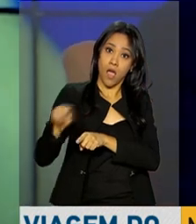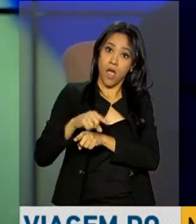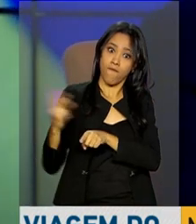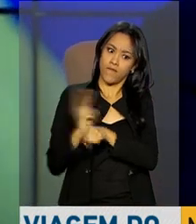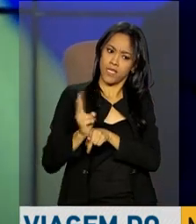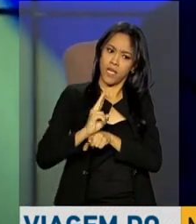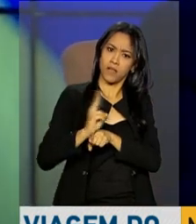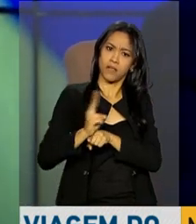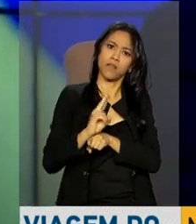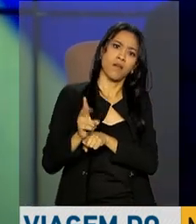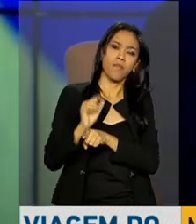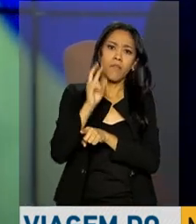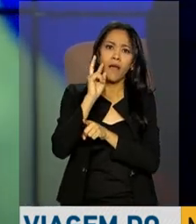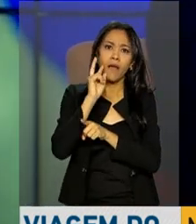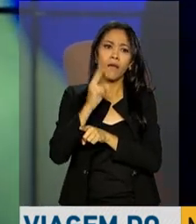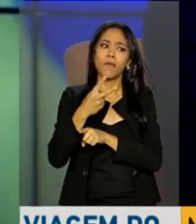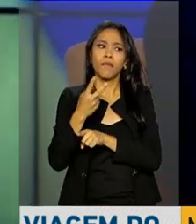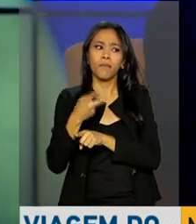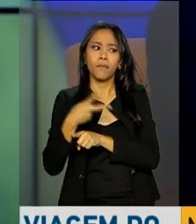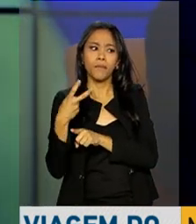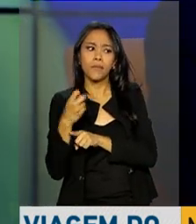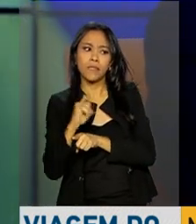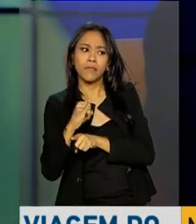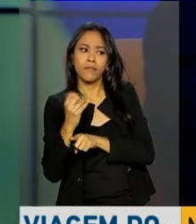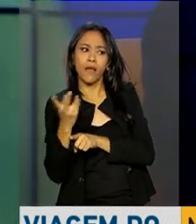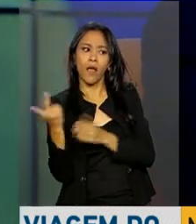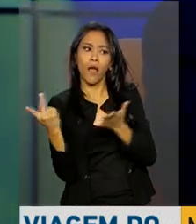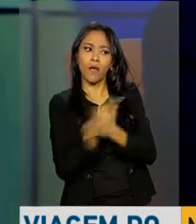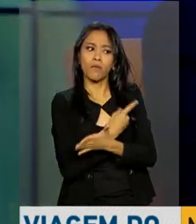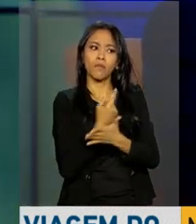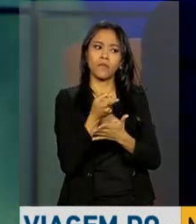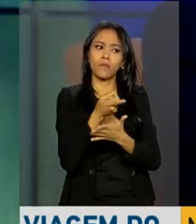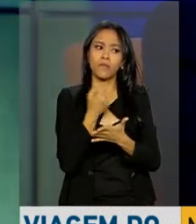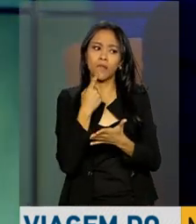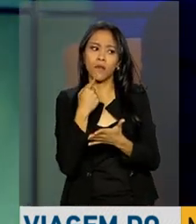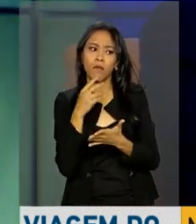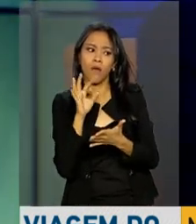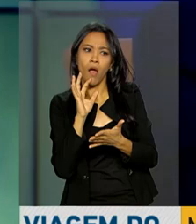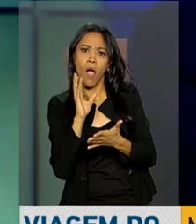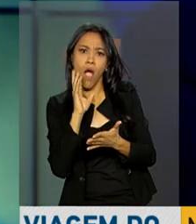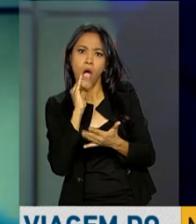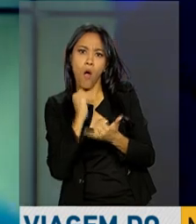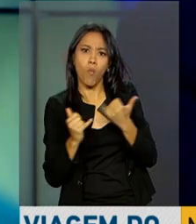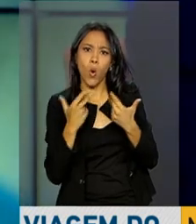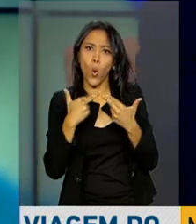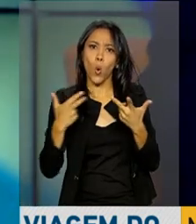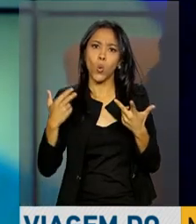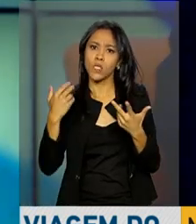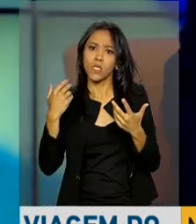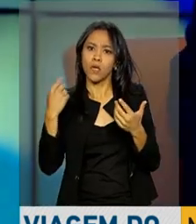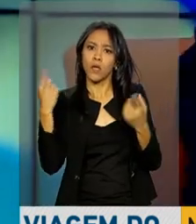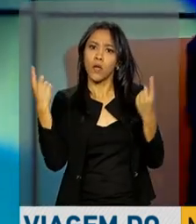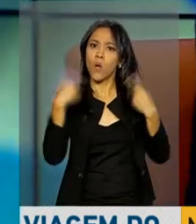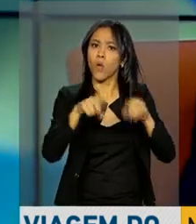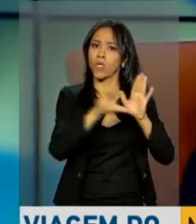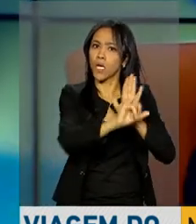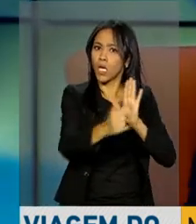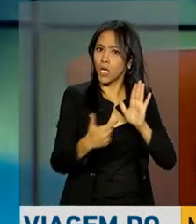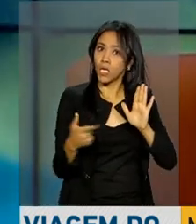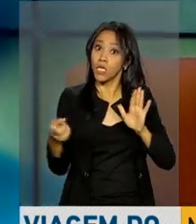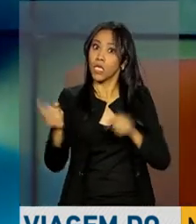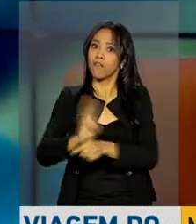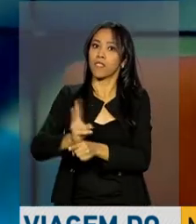para impedir a prevalência de uma determinada concepção, não é? Agora, ao fiscalizar, você também